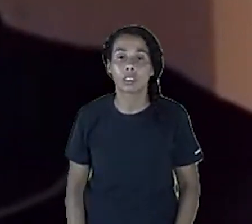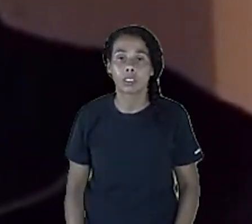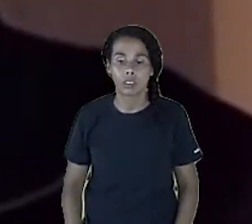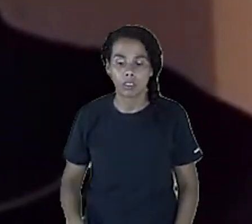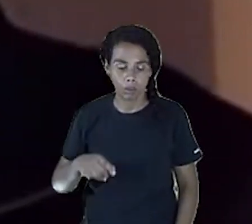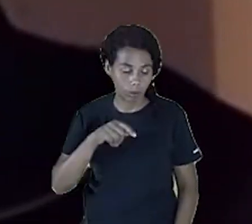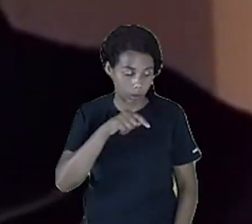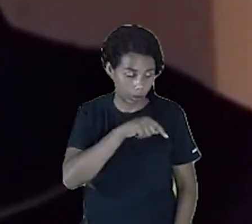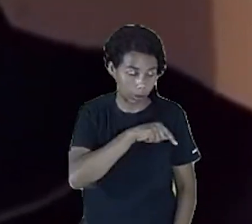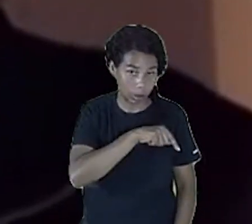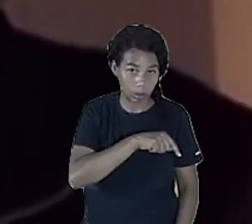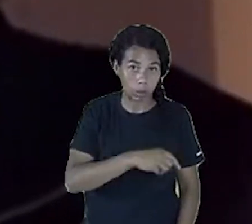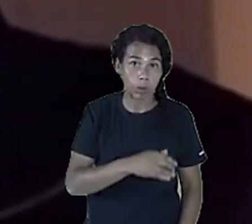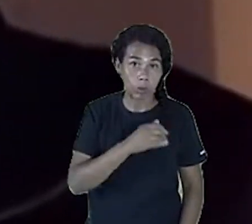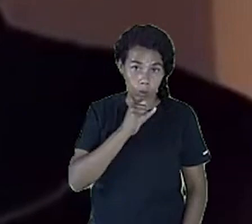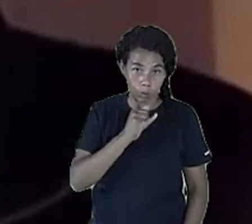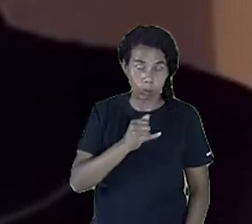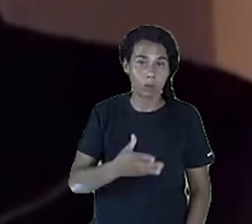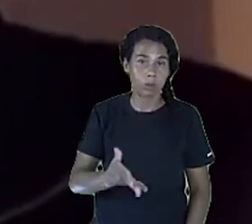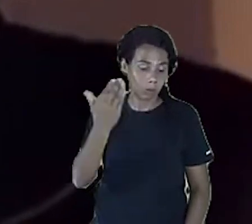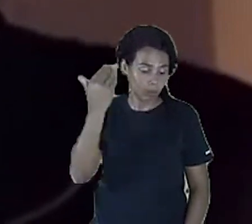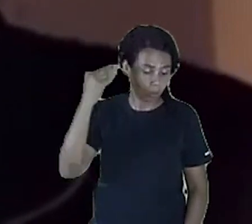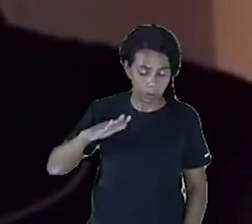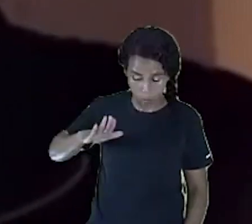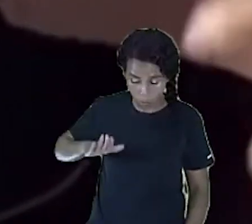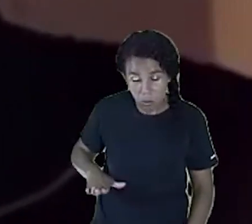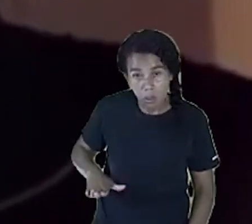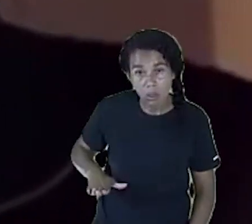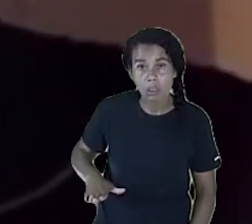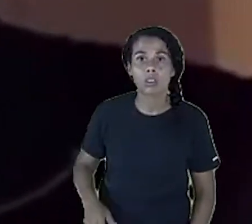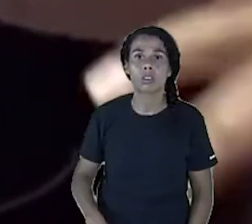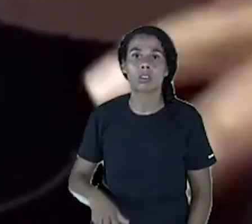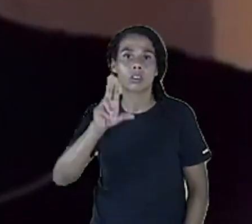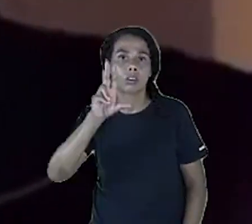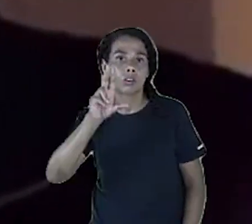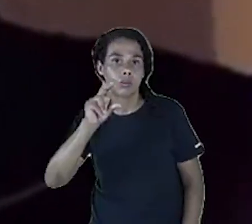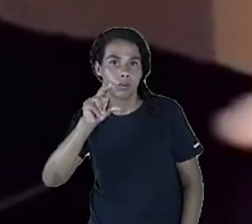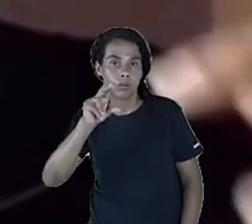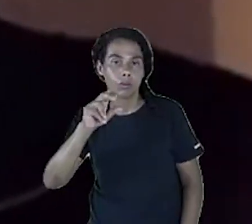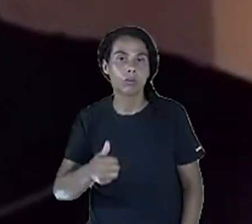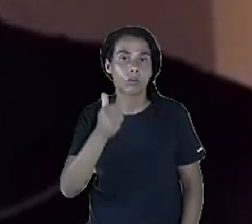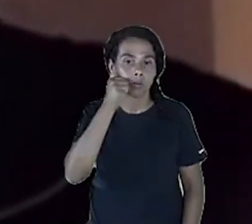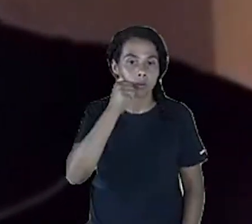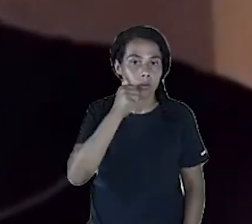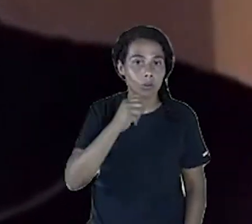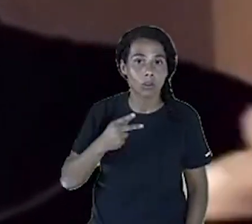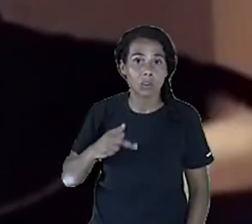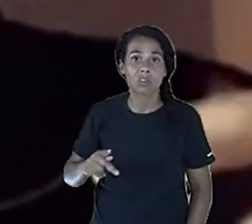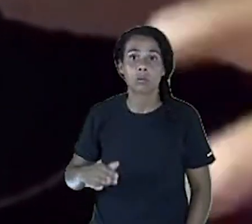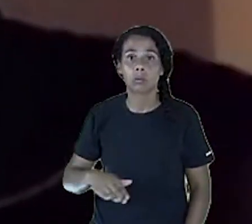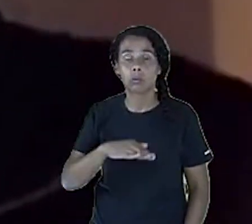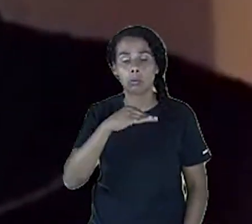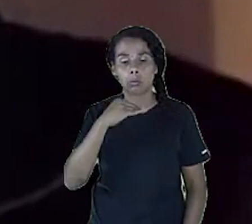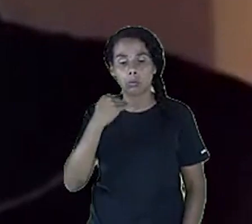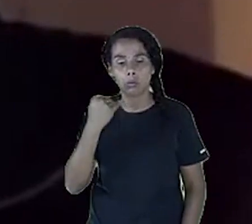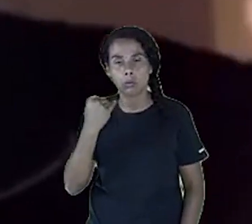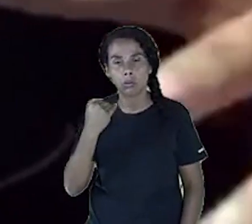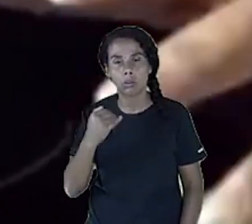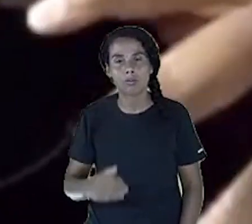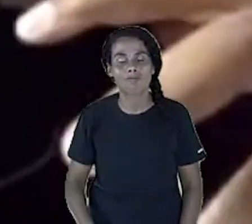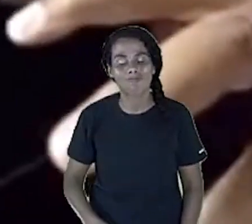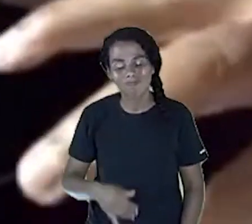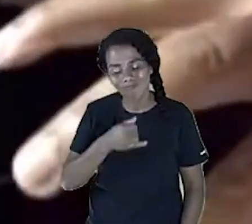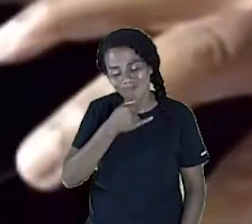com ela, vendo, presenciando a passagem dela para uma coisa que era, enfim, que